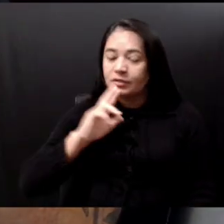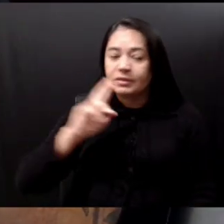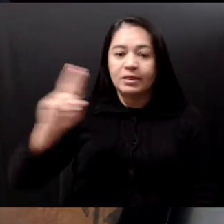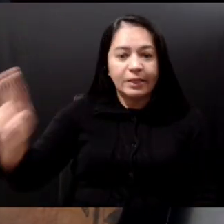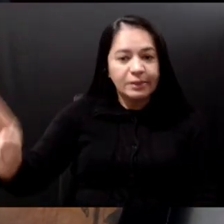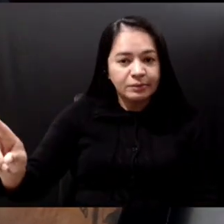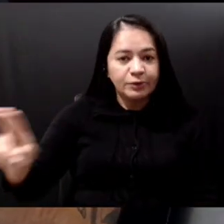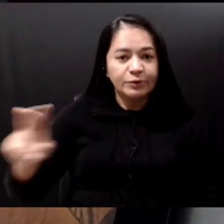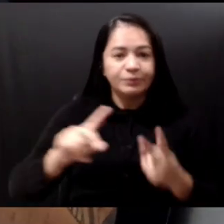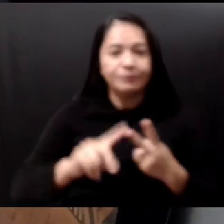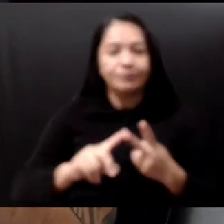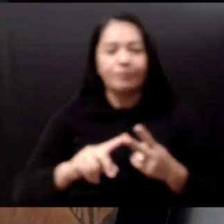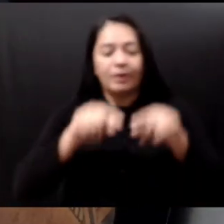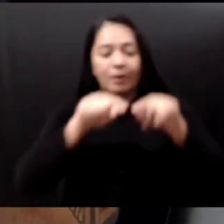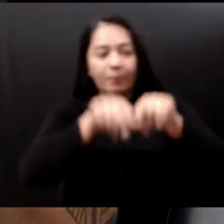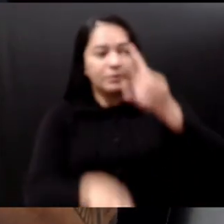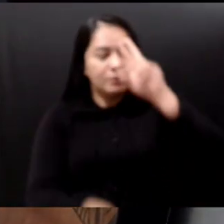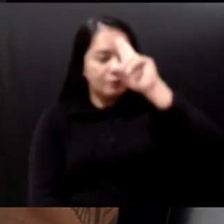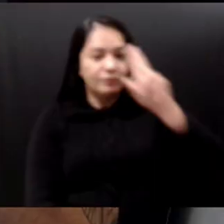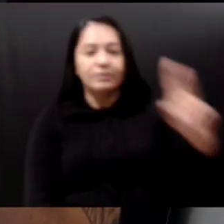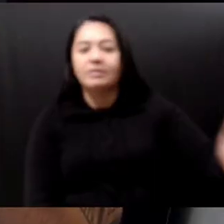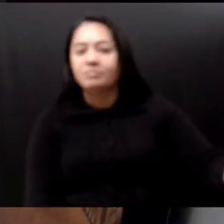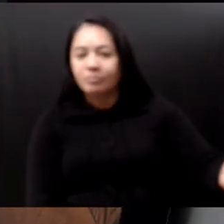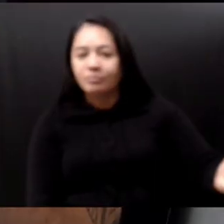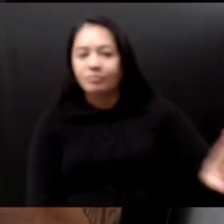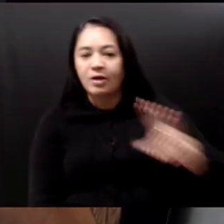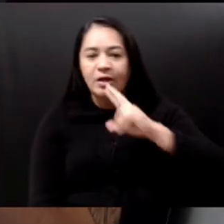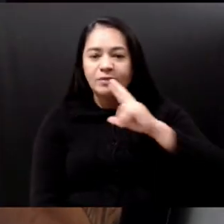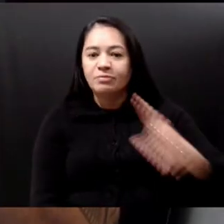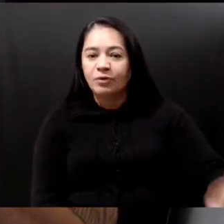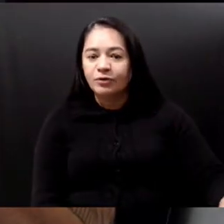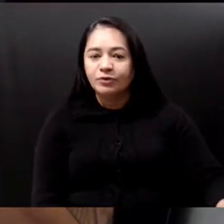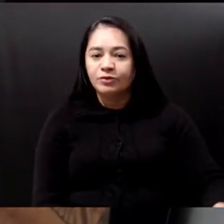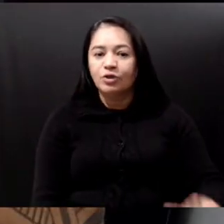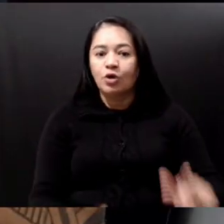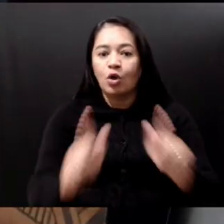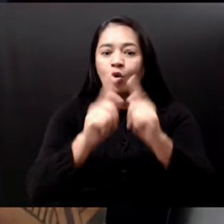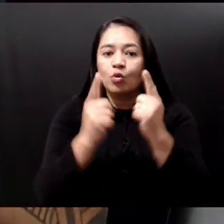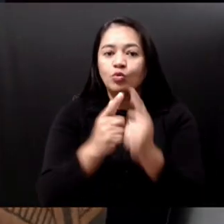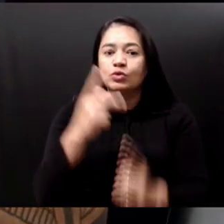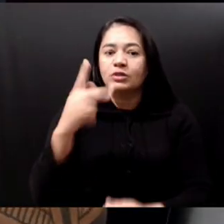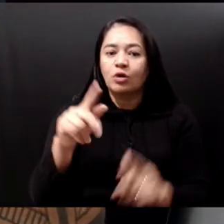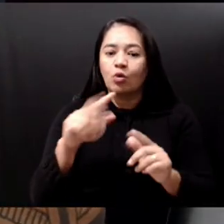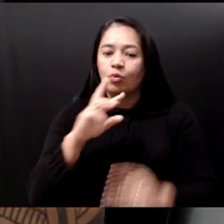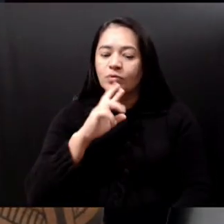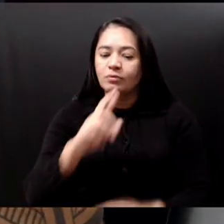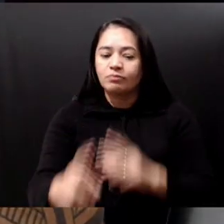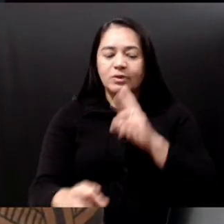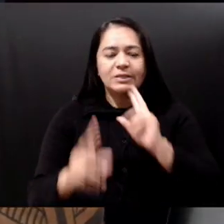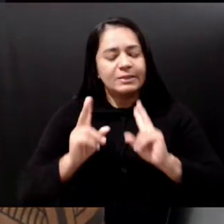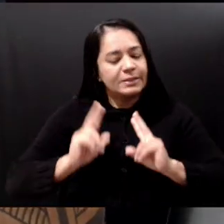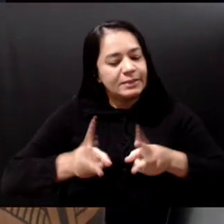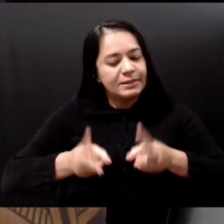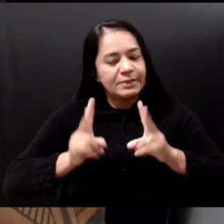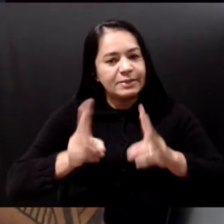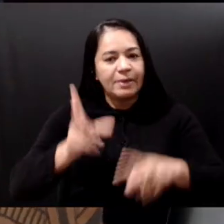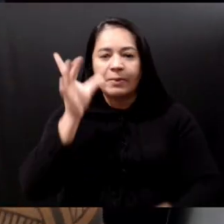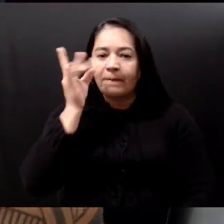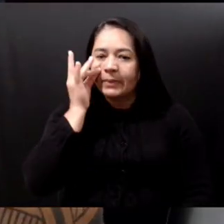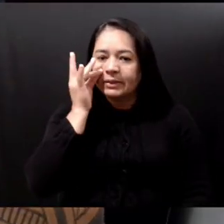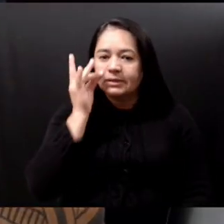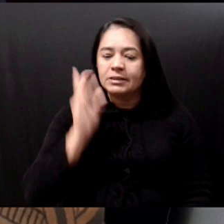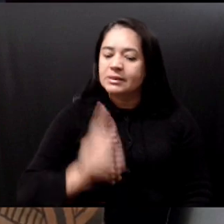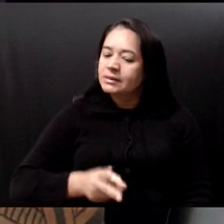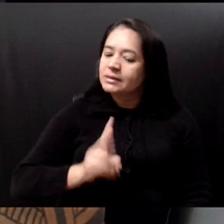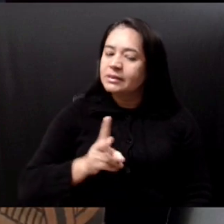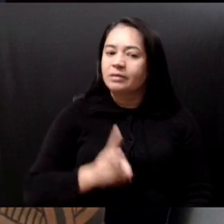responder, a sua equipe. O tempo inteiro você está presente para todos. E você tem que ter uma resiliência emocional